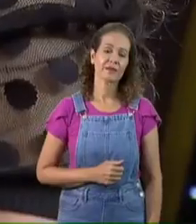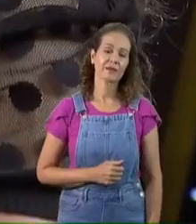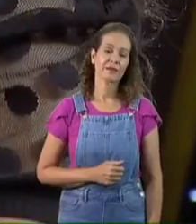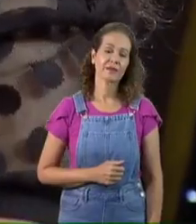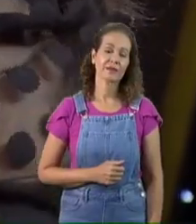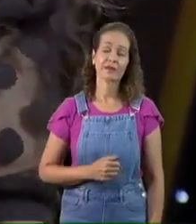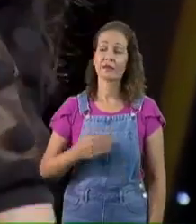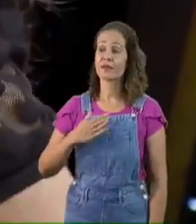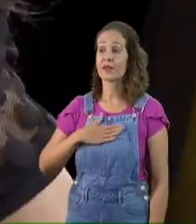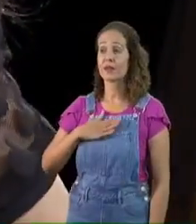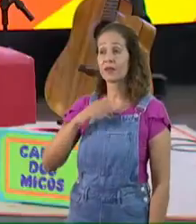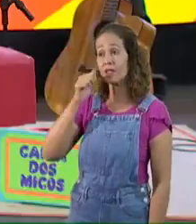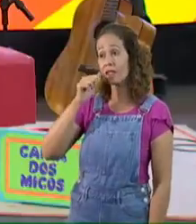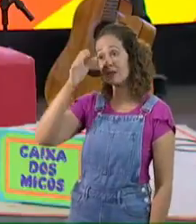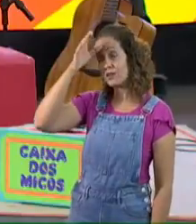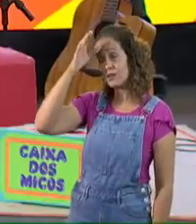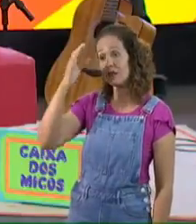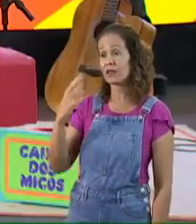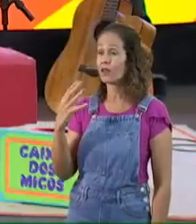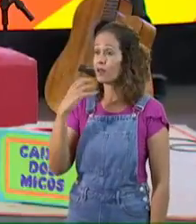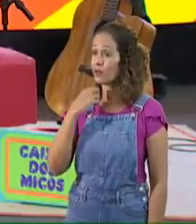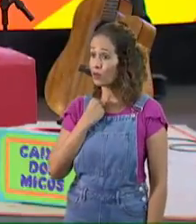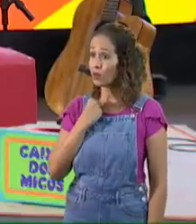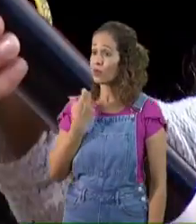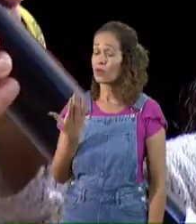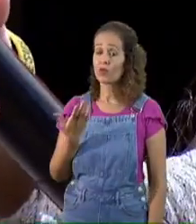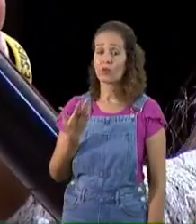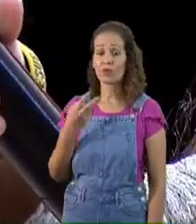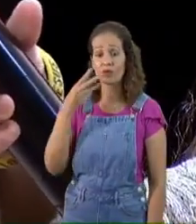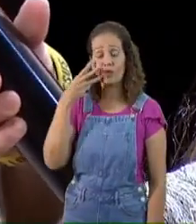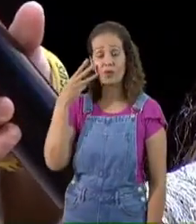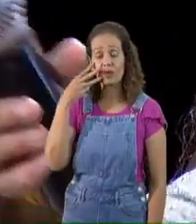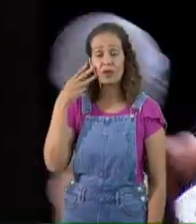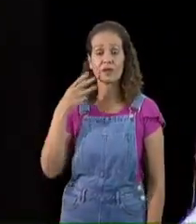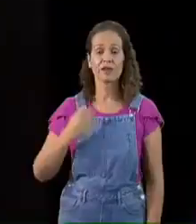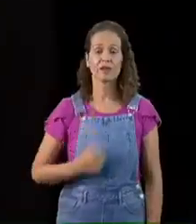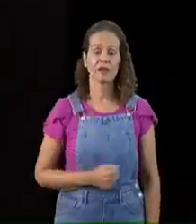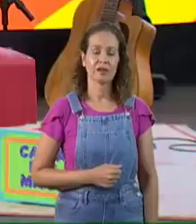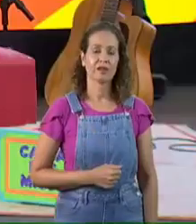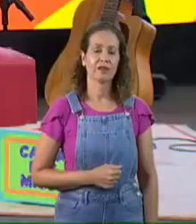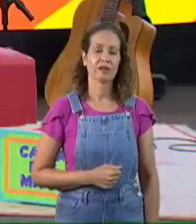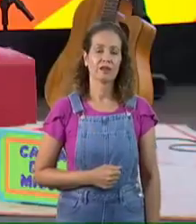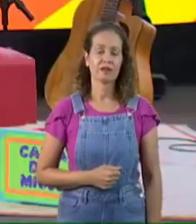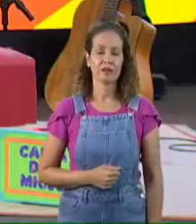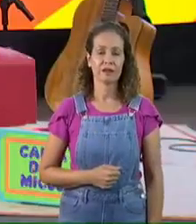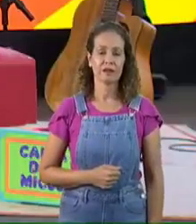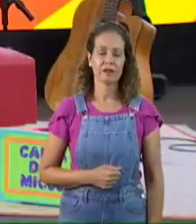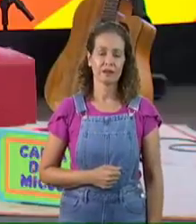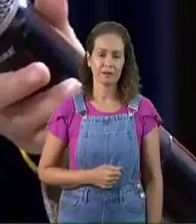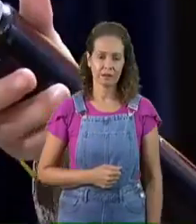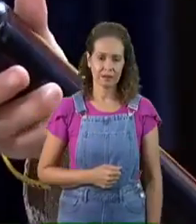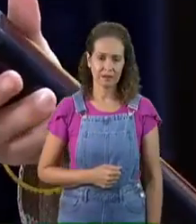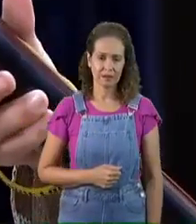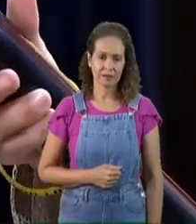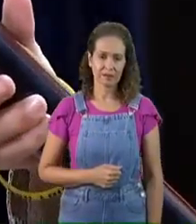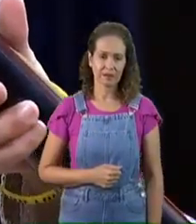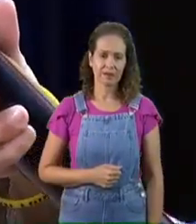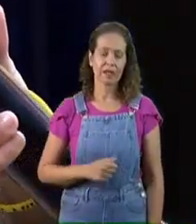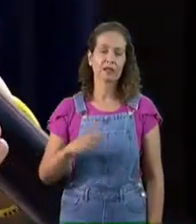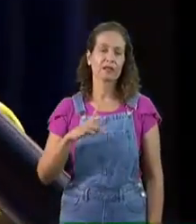minha tia adotou. É mesmo? Tem gatos que sumiram também. É mesmo? Arabella